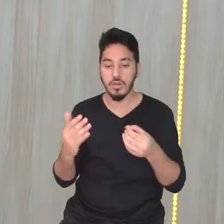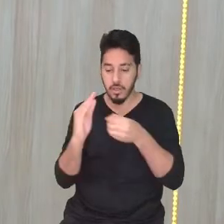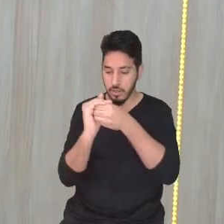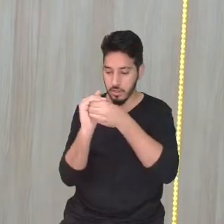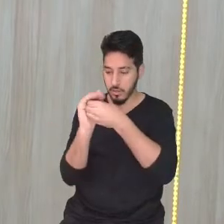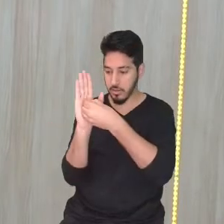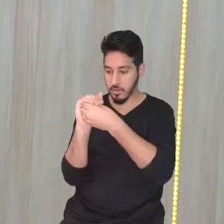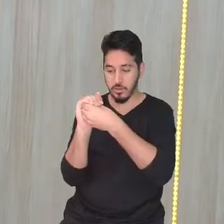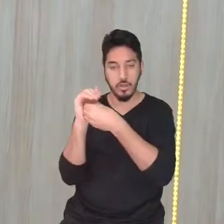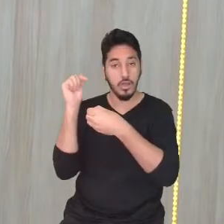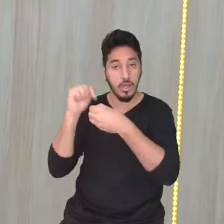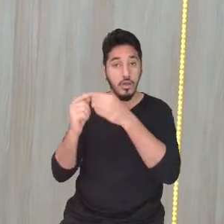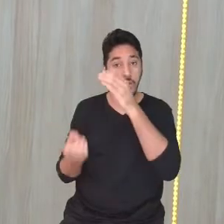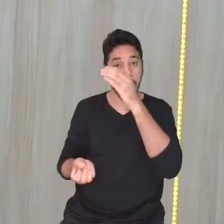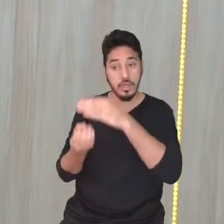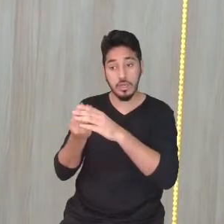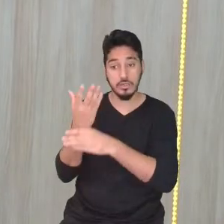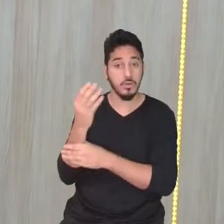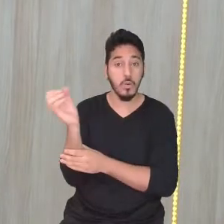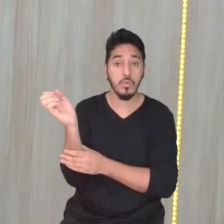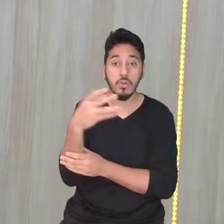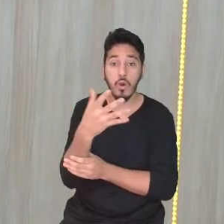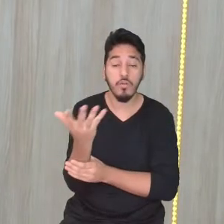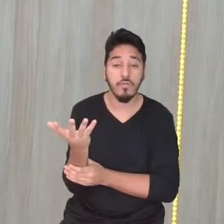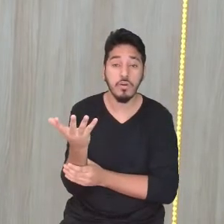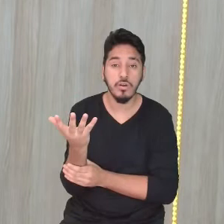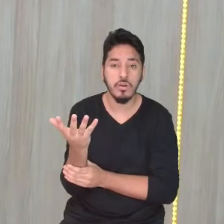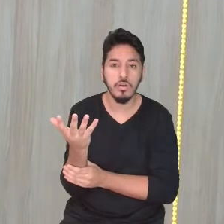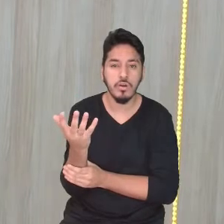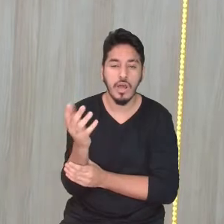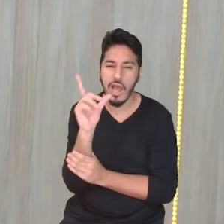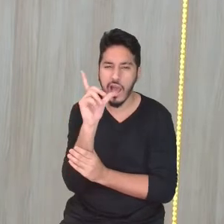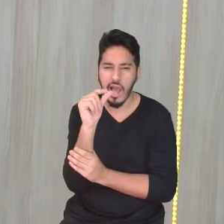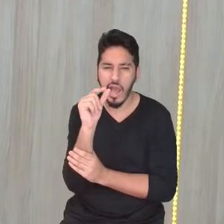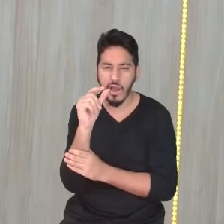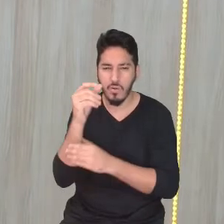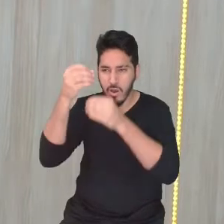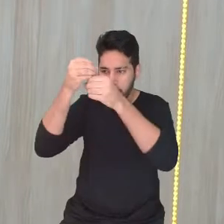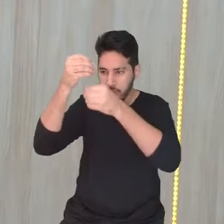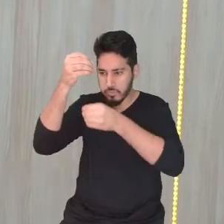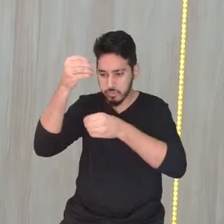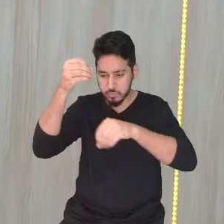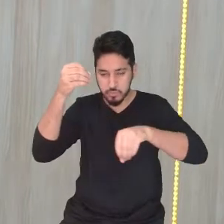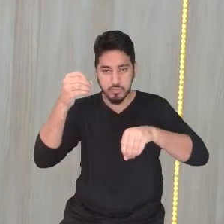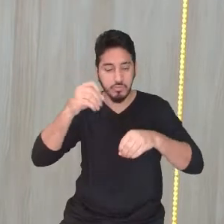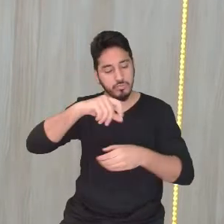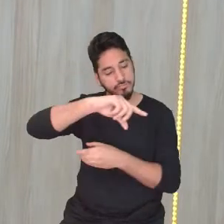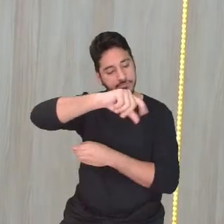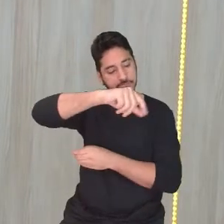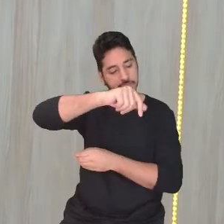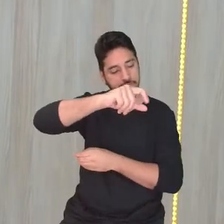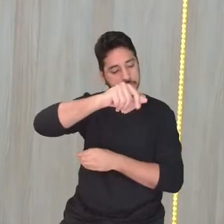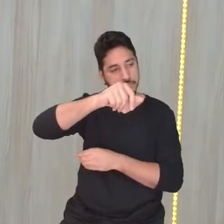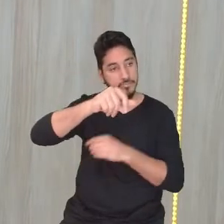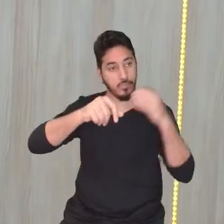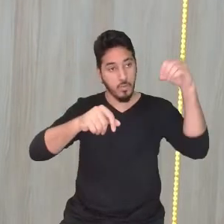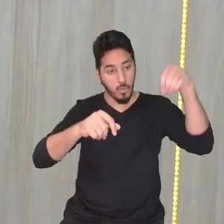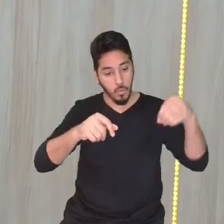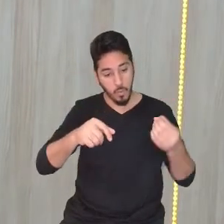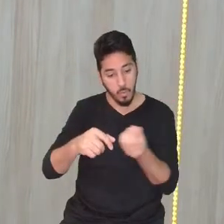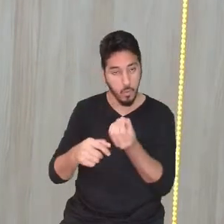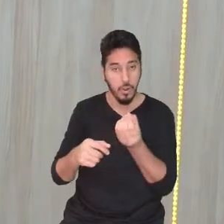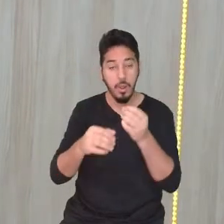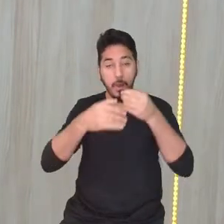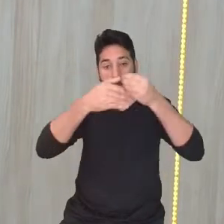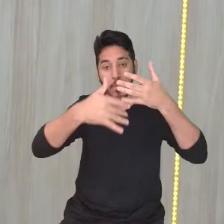é uma invenção recente. Água encanada, a gente poder abrir a torneira de casa e ter água para a gente cozinhar, para